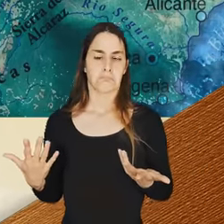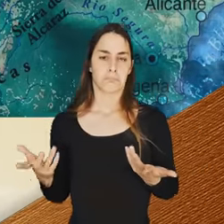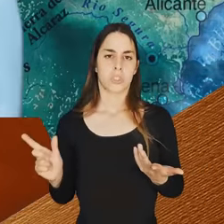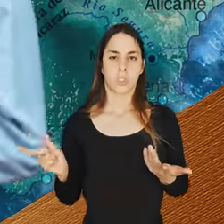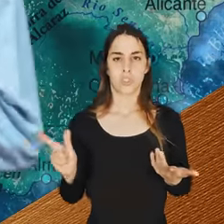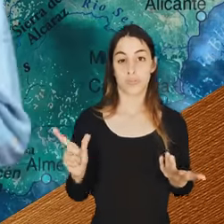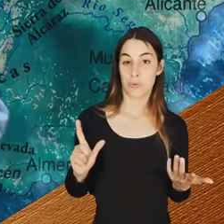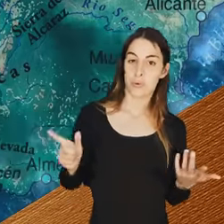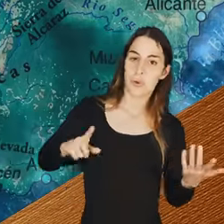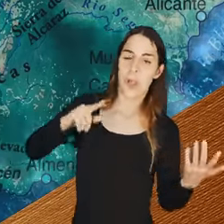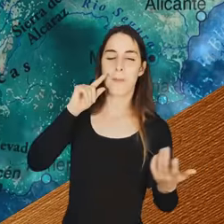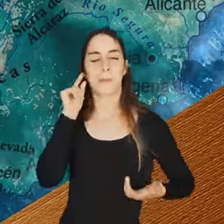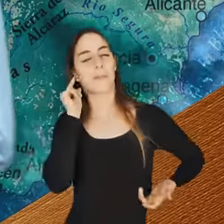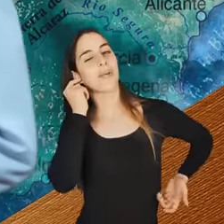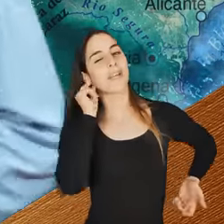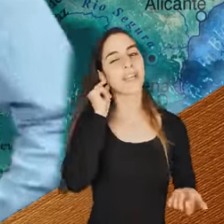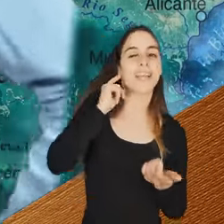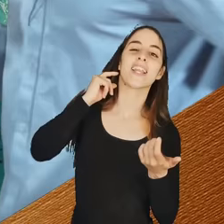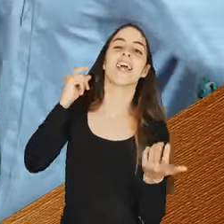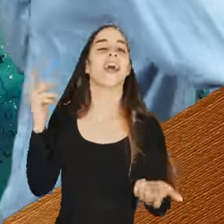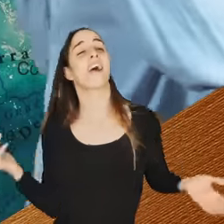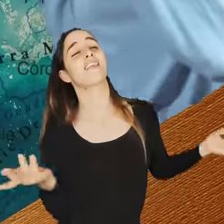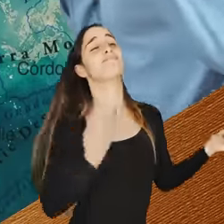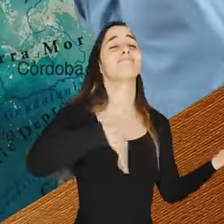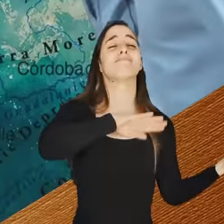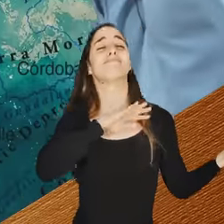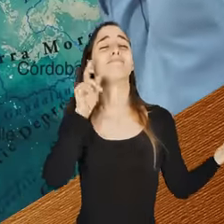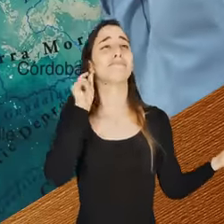Lisboa, menina e moça, Varina,